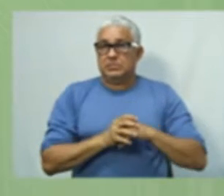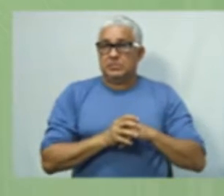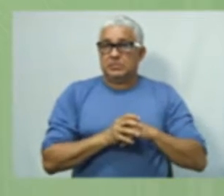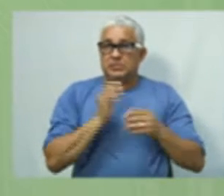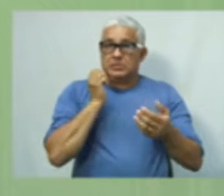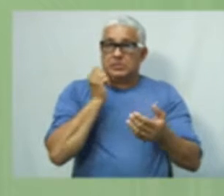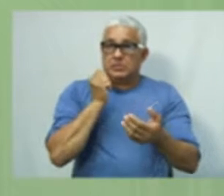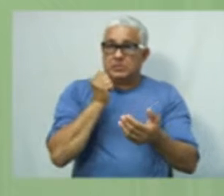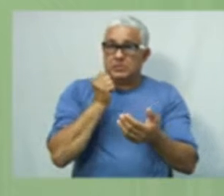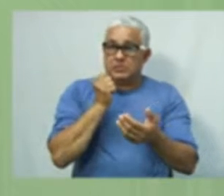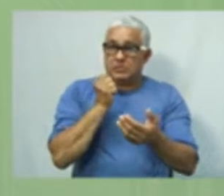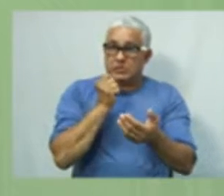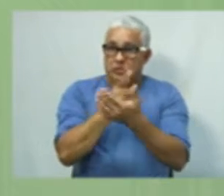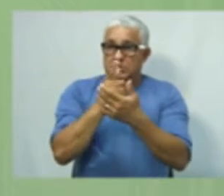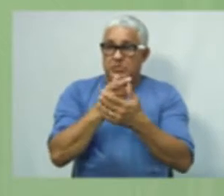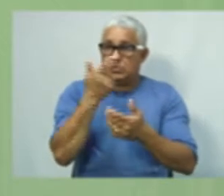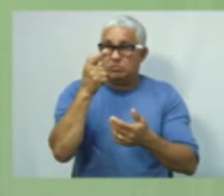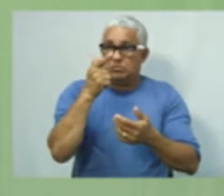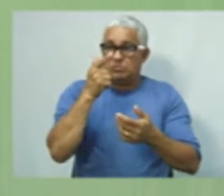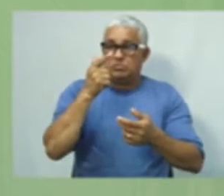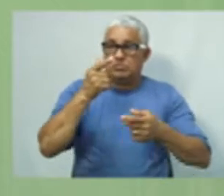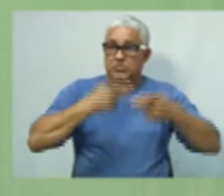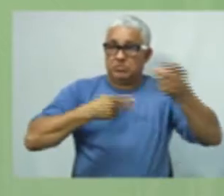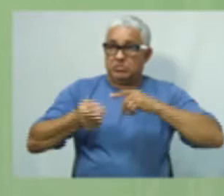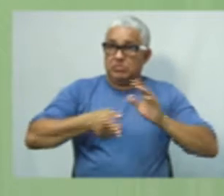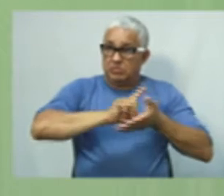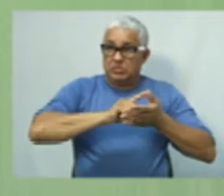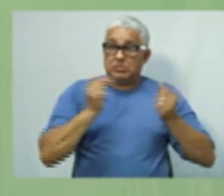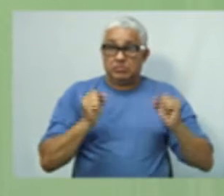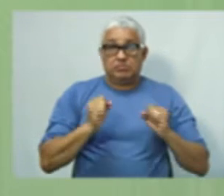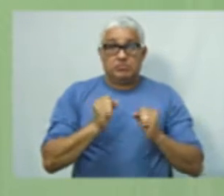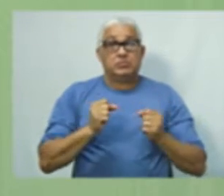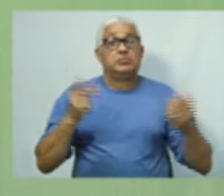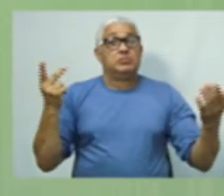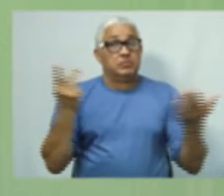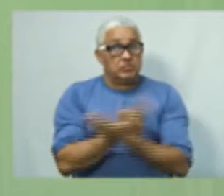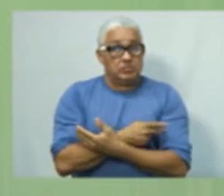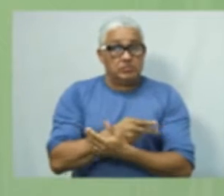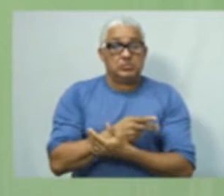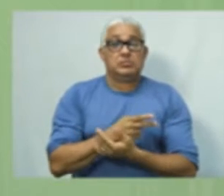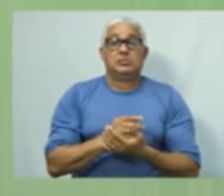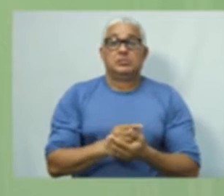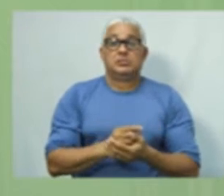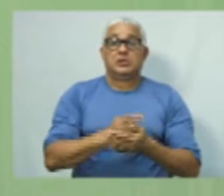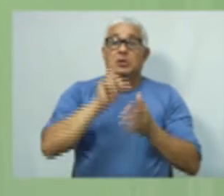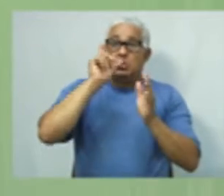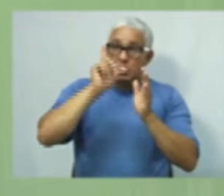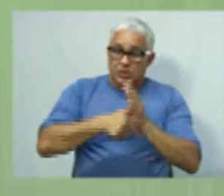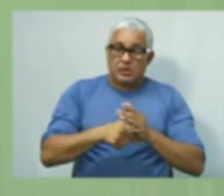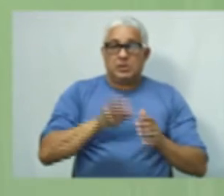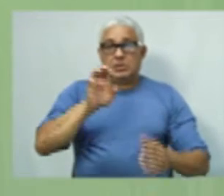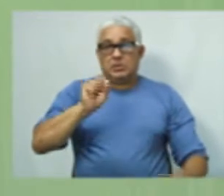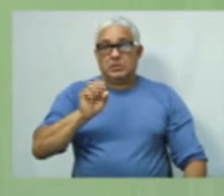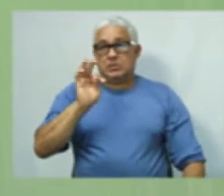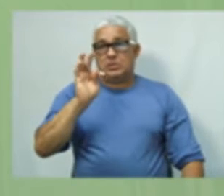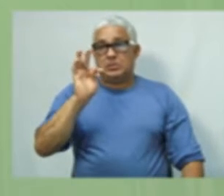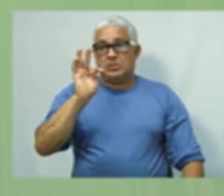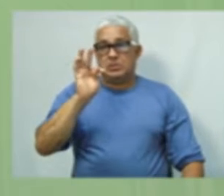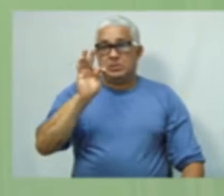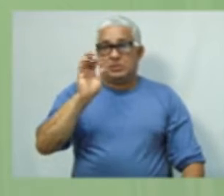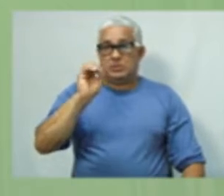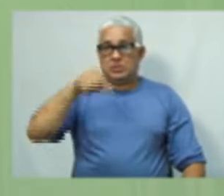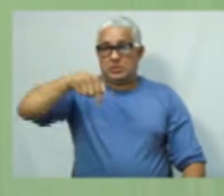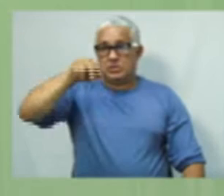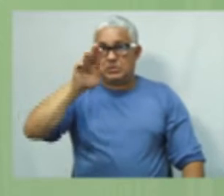e pode ocorrer o risco de vencer. Estávamos falando nisso, né, professor, na última aula, sobre estoques que vencem, né, por